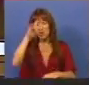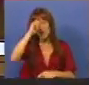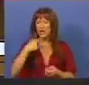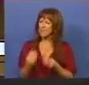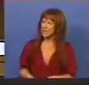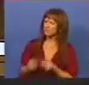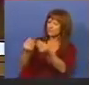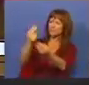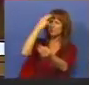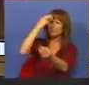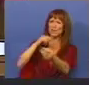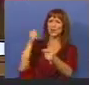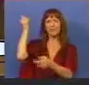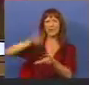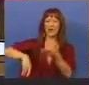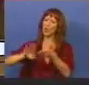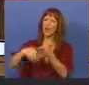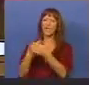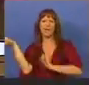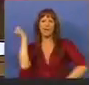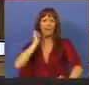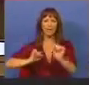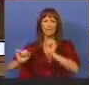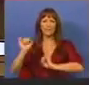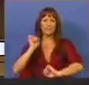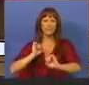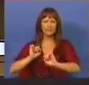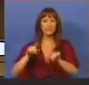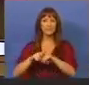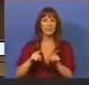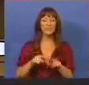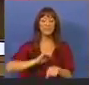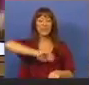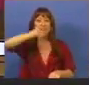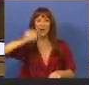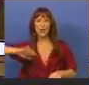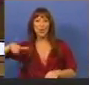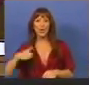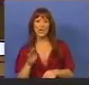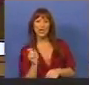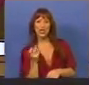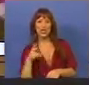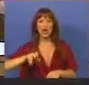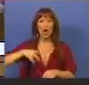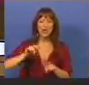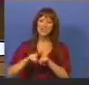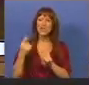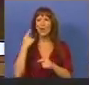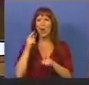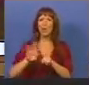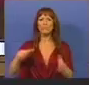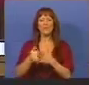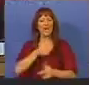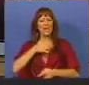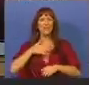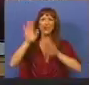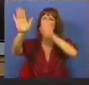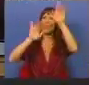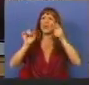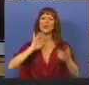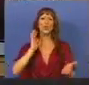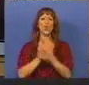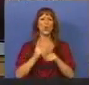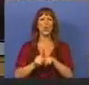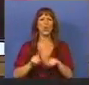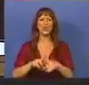de entregar a Torre de Belém a uma discoteca, o claustro dos Jerónimos para uma empresa a fazer a exposição do último padrão